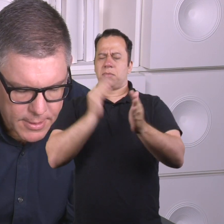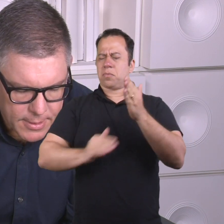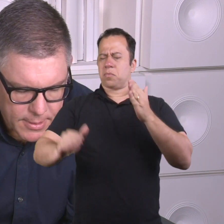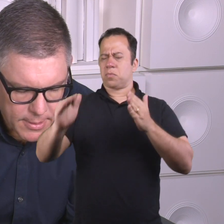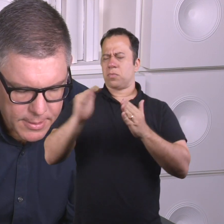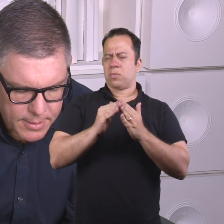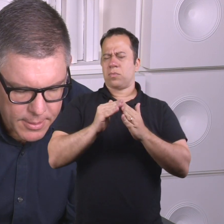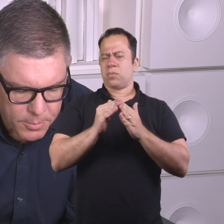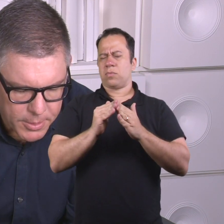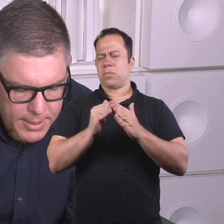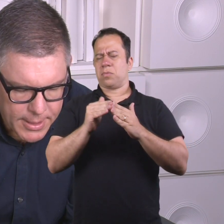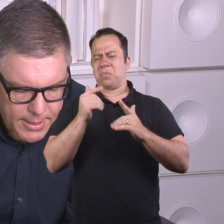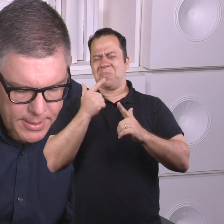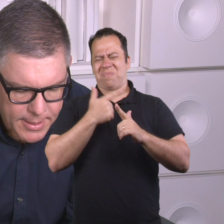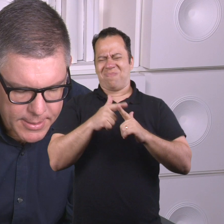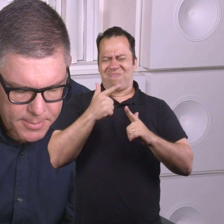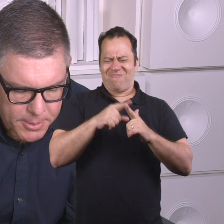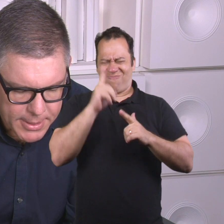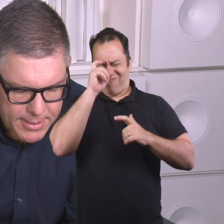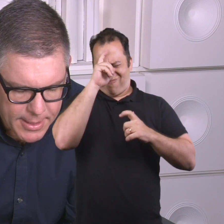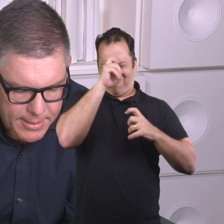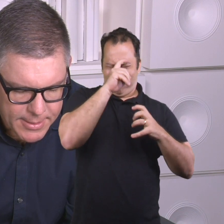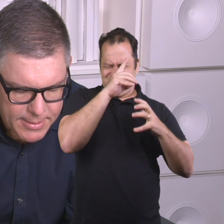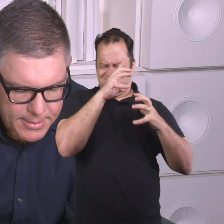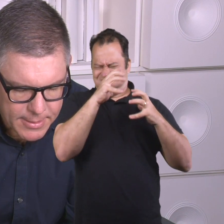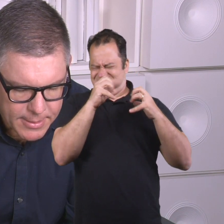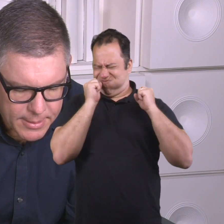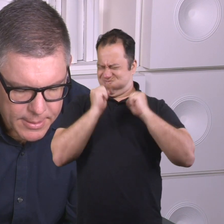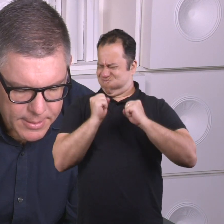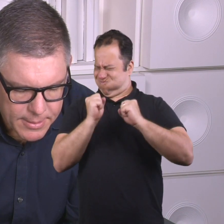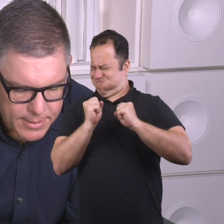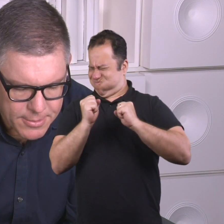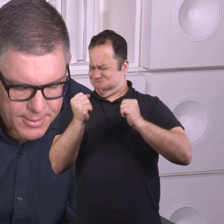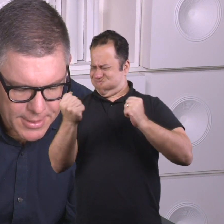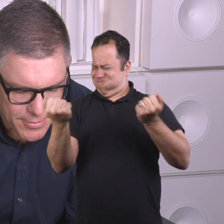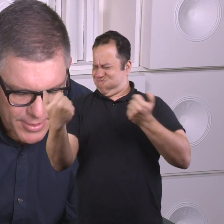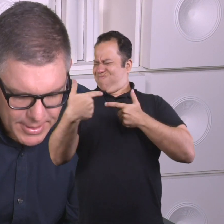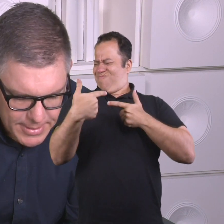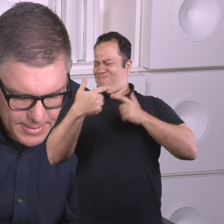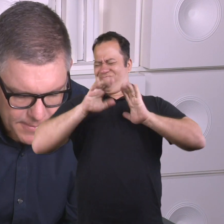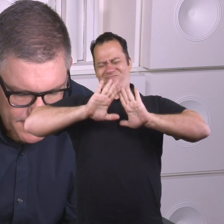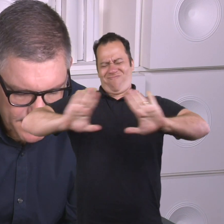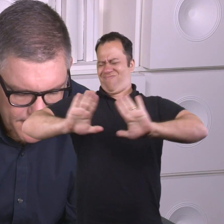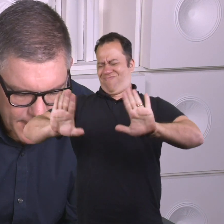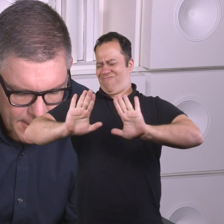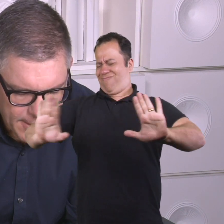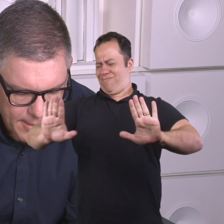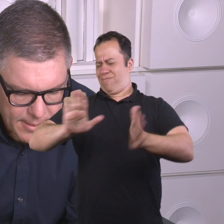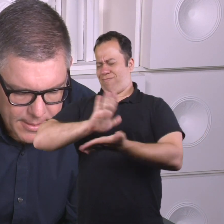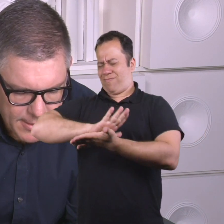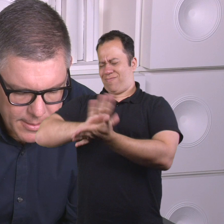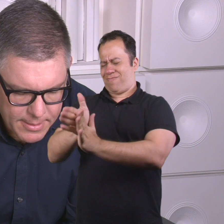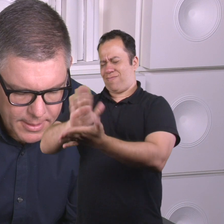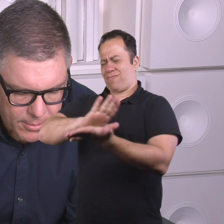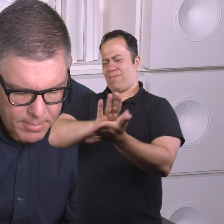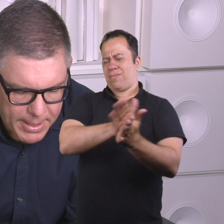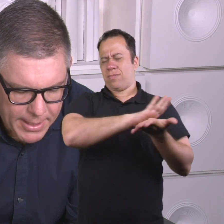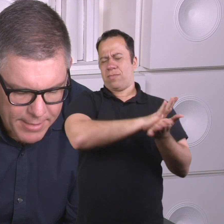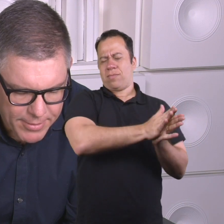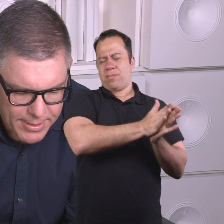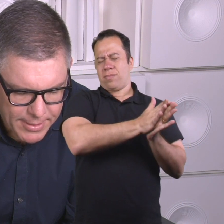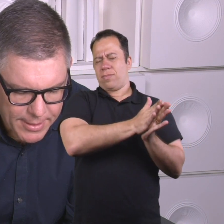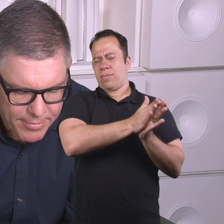ídolos e o poder das potestades nas nossas vidas. Que a